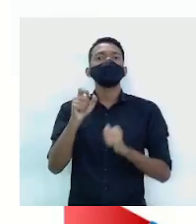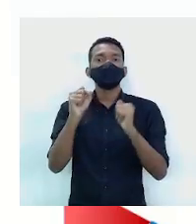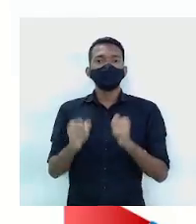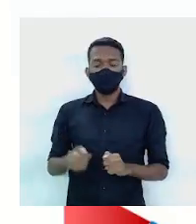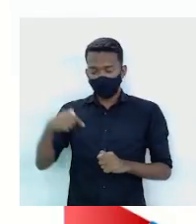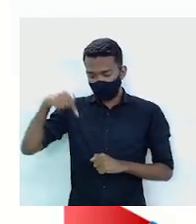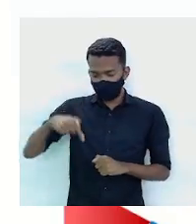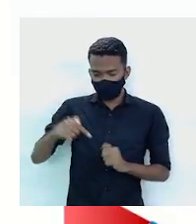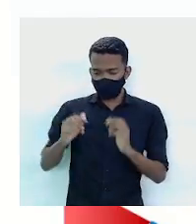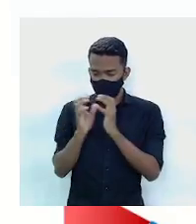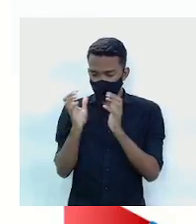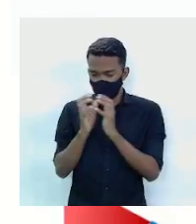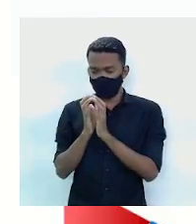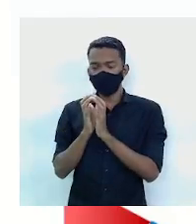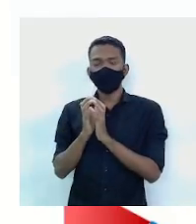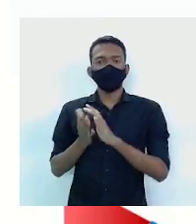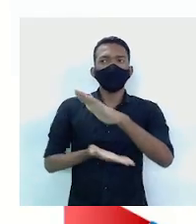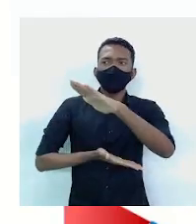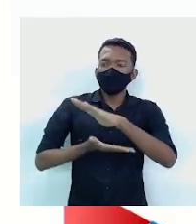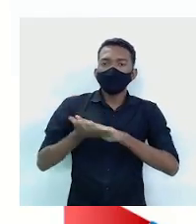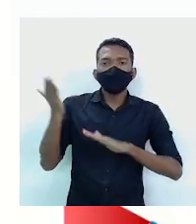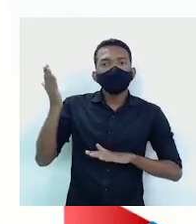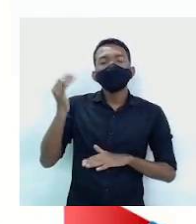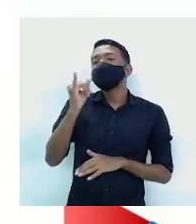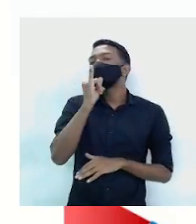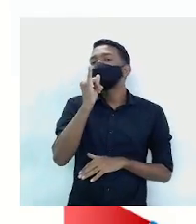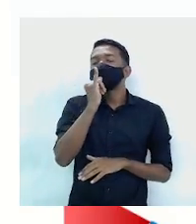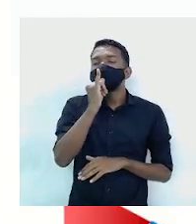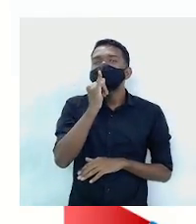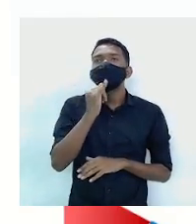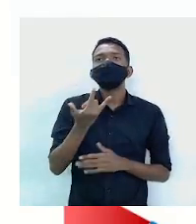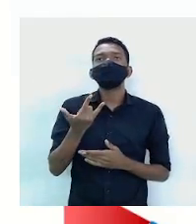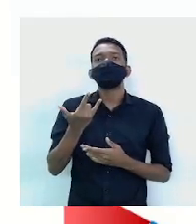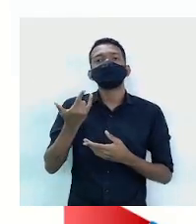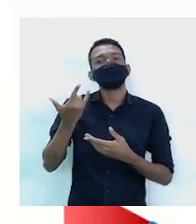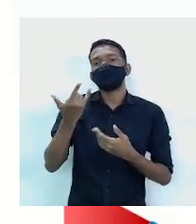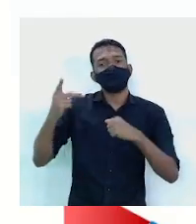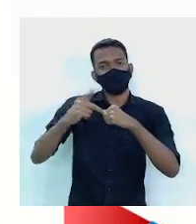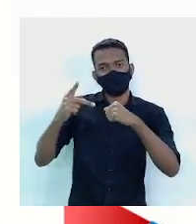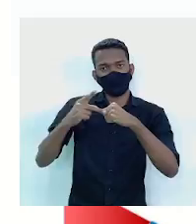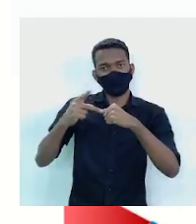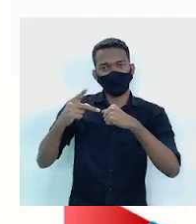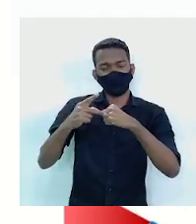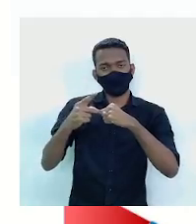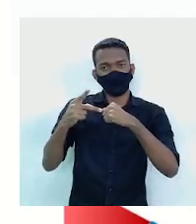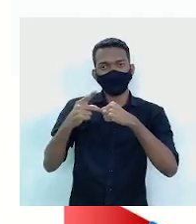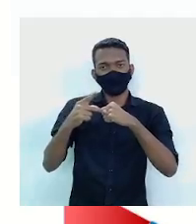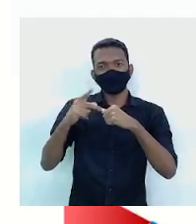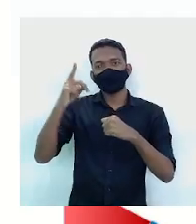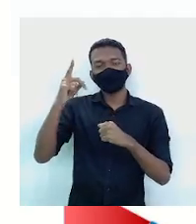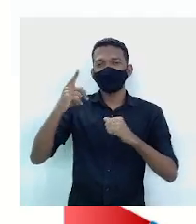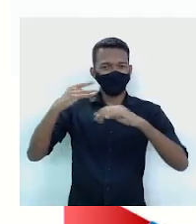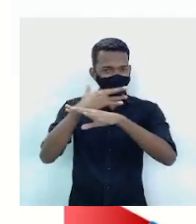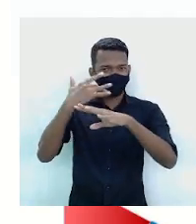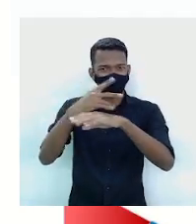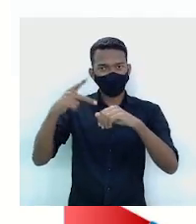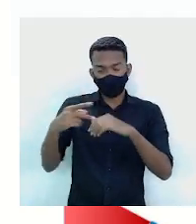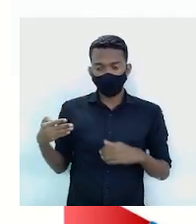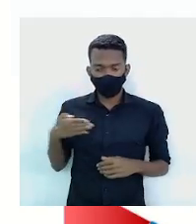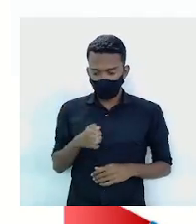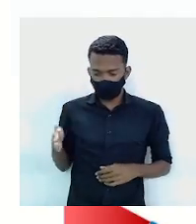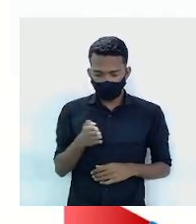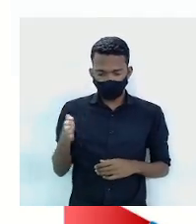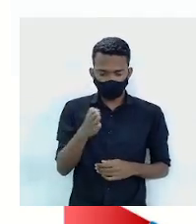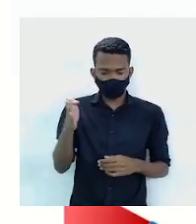de Recife e ir para a cidade de Petrolina, um exemplo. Qual é o roteiro que eu vou fazer para chegar